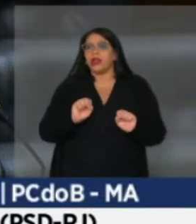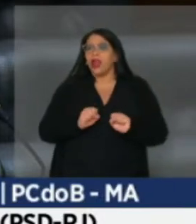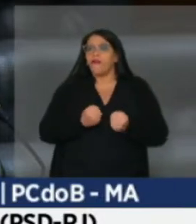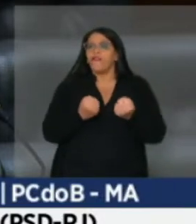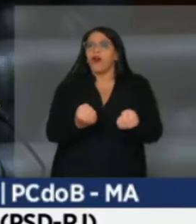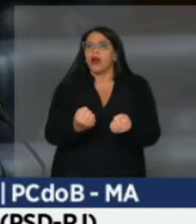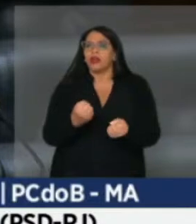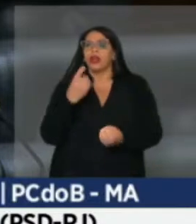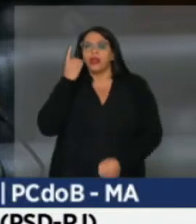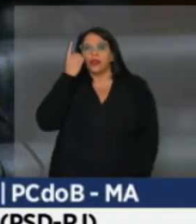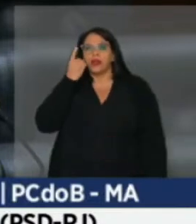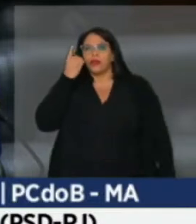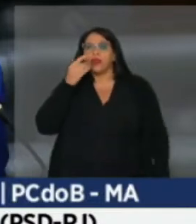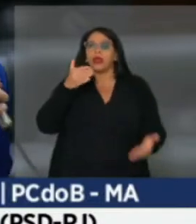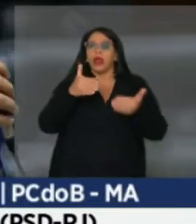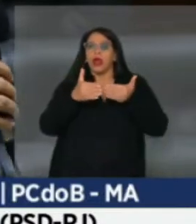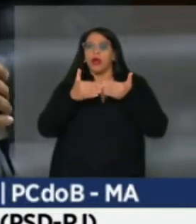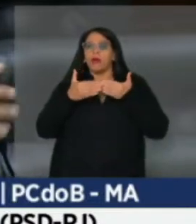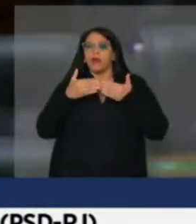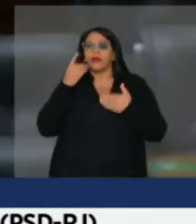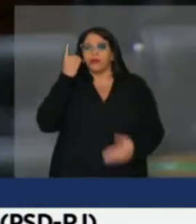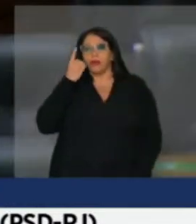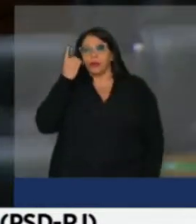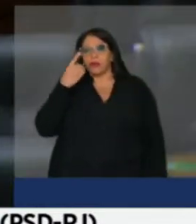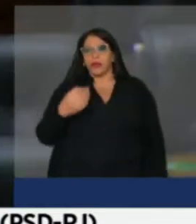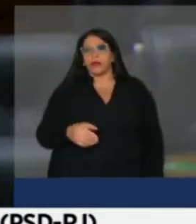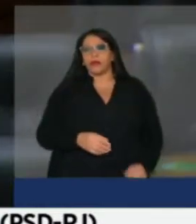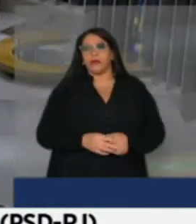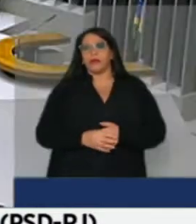mandatos parlamentares. Fica o pedido à Vossa Excelência.